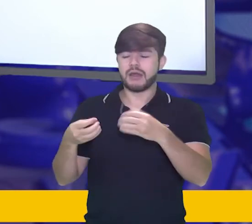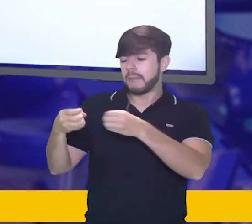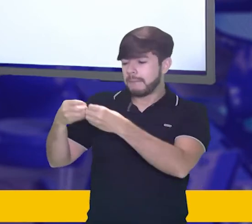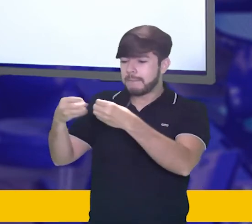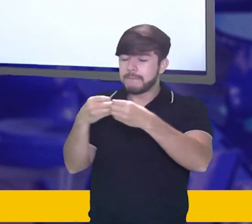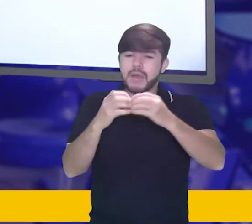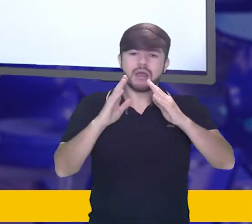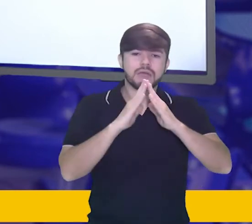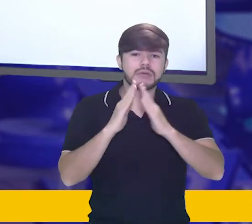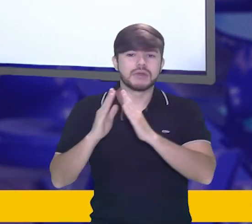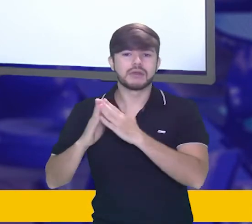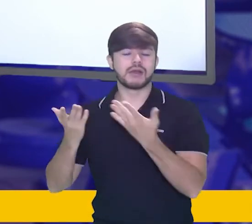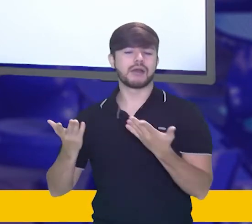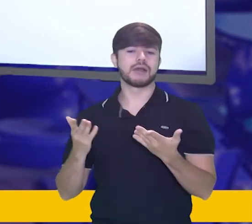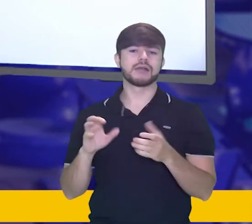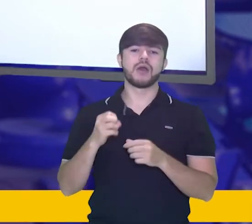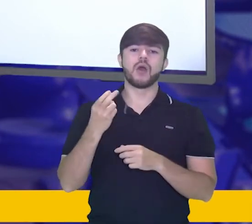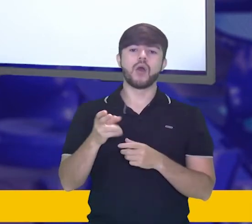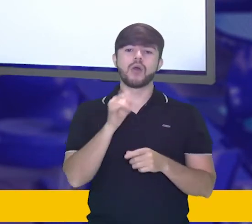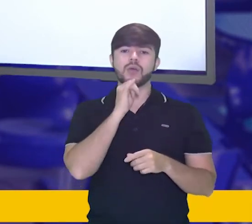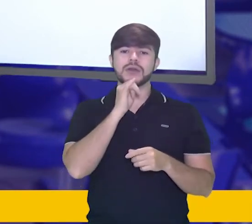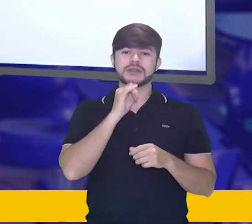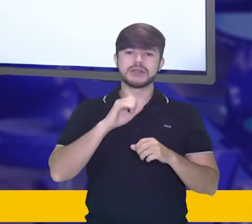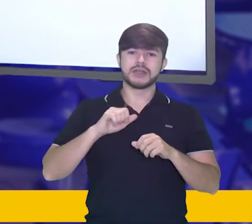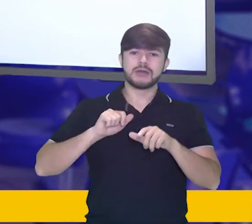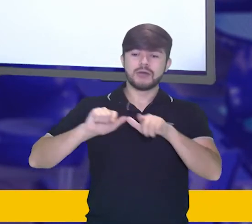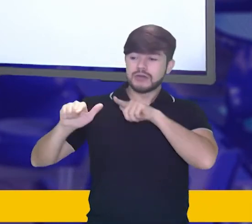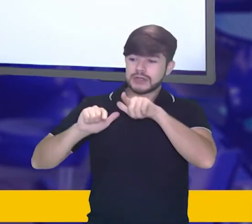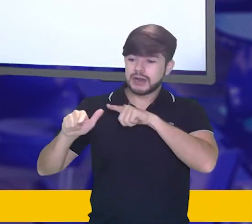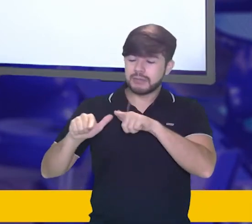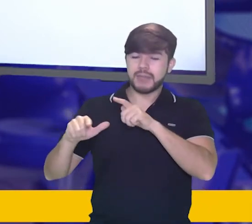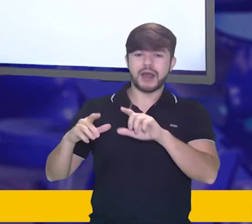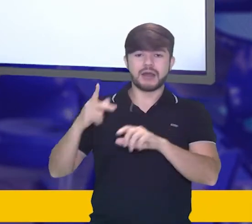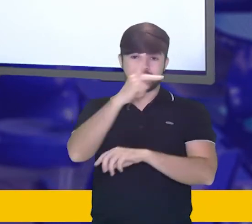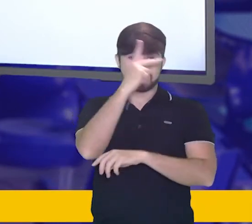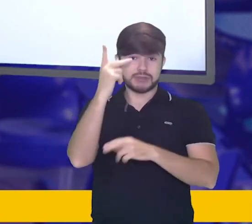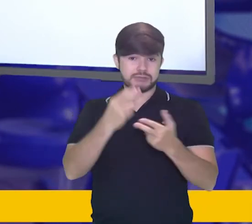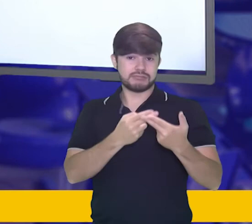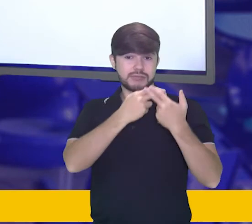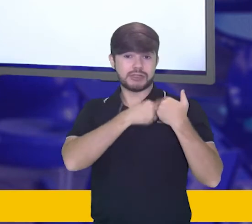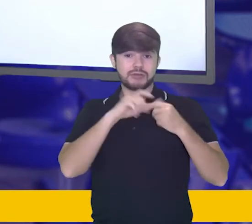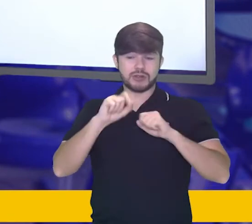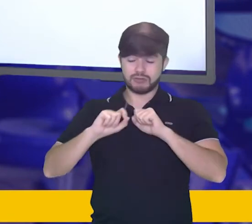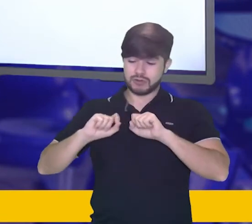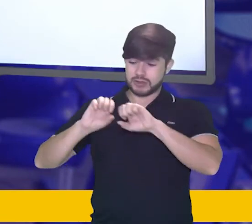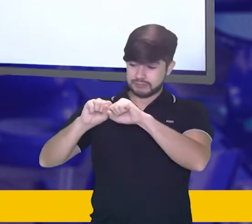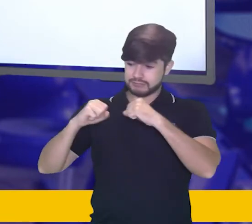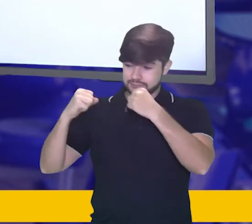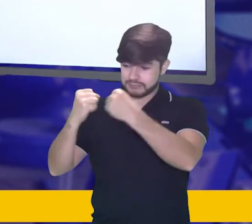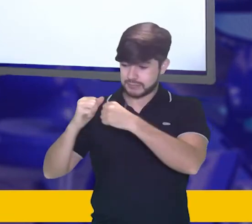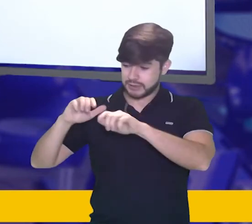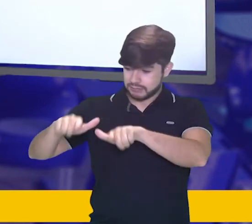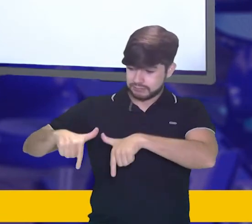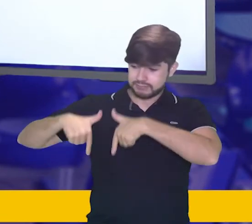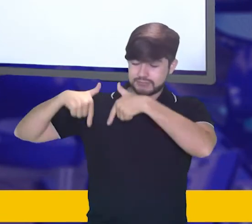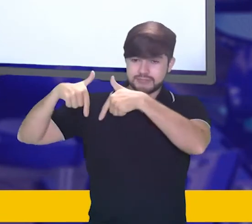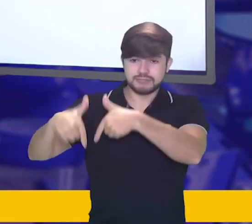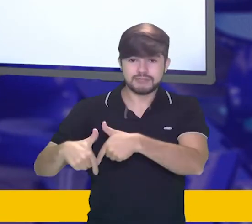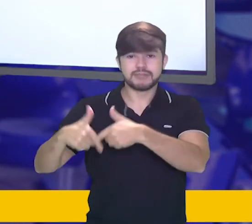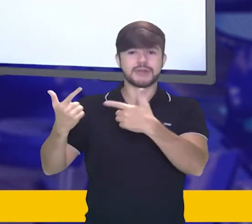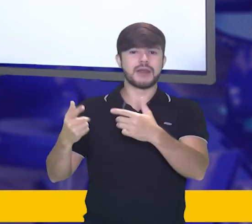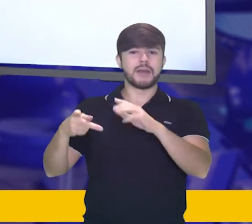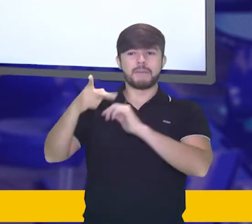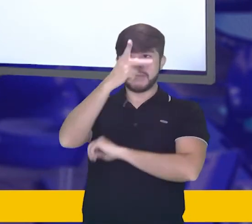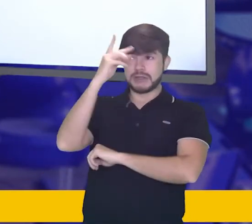cidade, né, na sua localidade, através também de atividades que são desempenhadas por pessoas que são